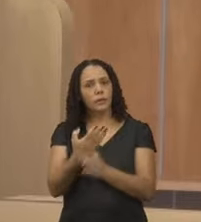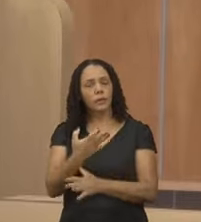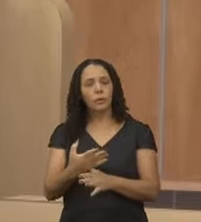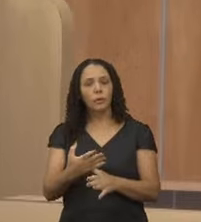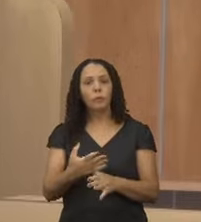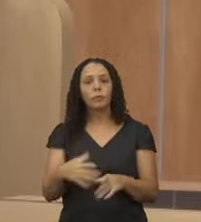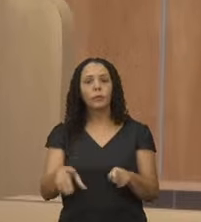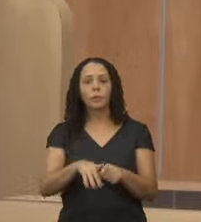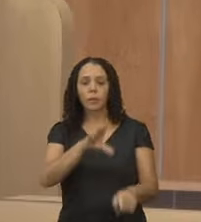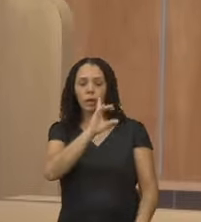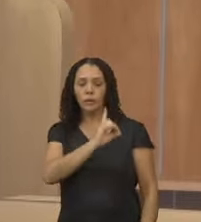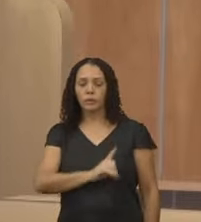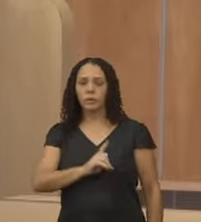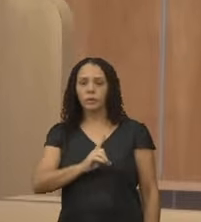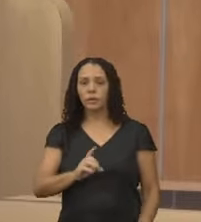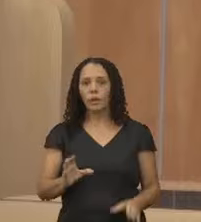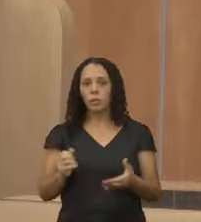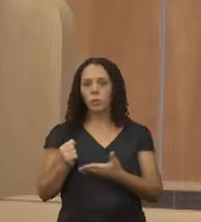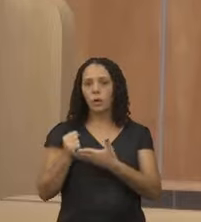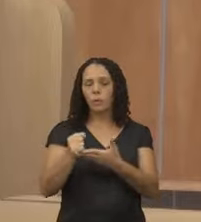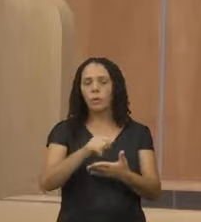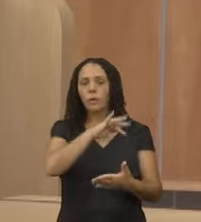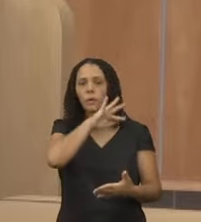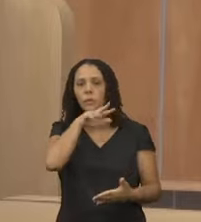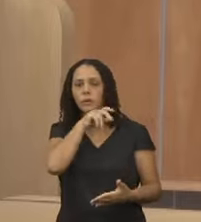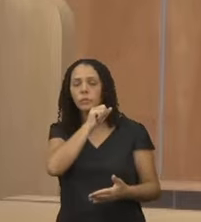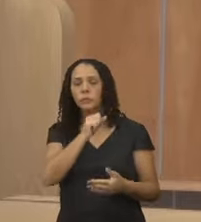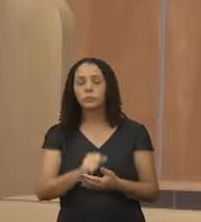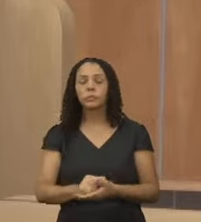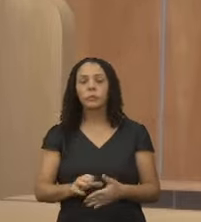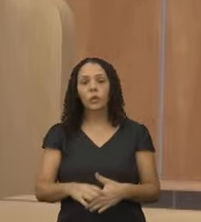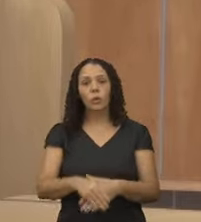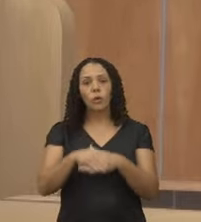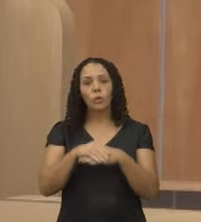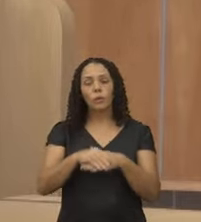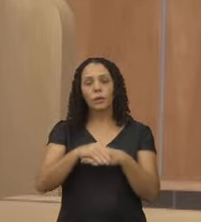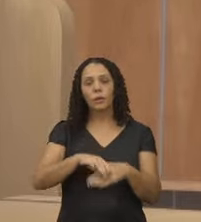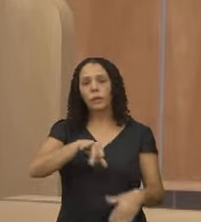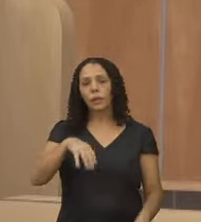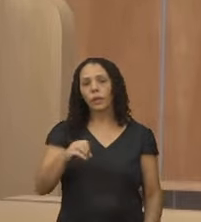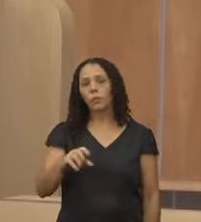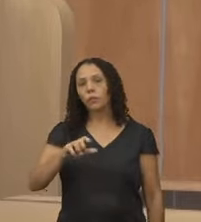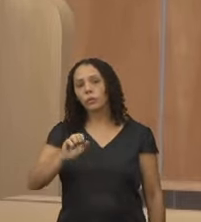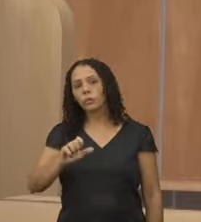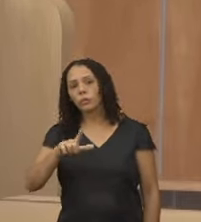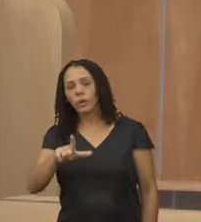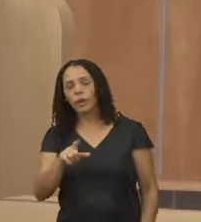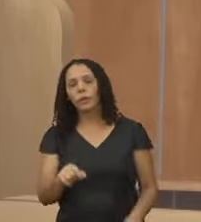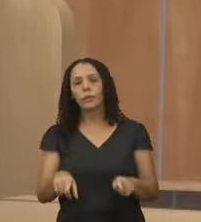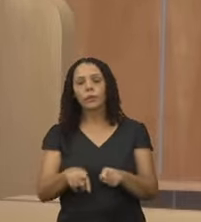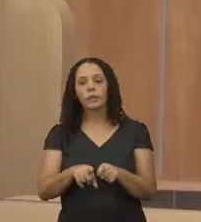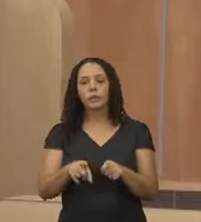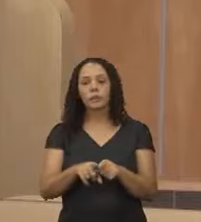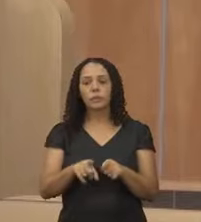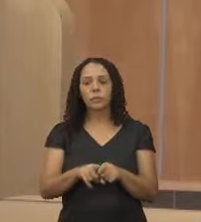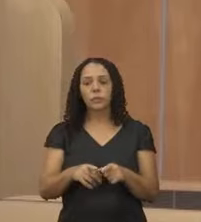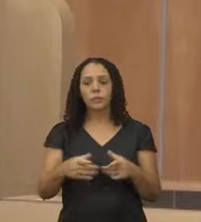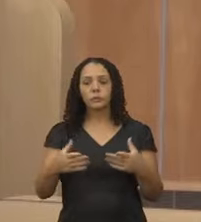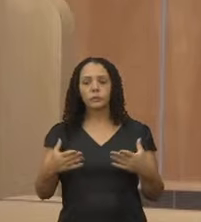Quero cumprimentar a Joelma e toda a sua equipe, né? Porque eu acho que é essa somatória de forças que faz com que a gente